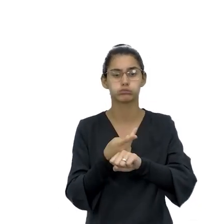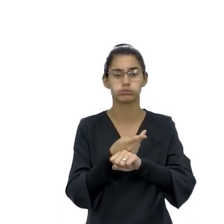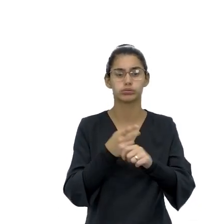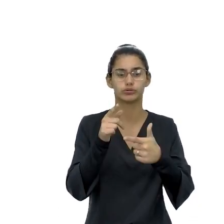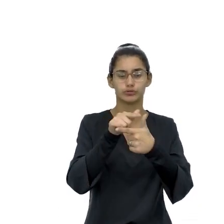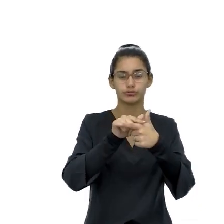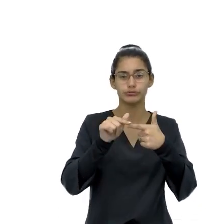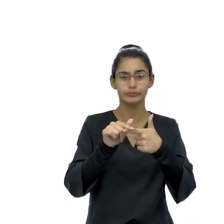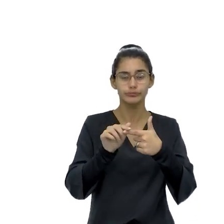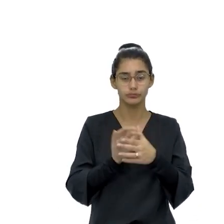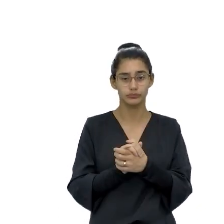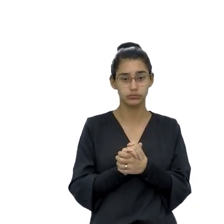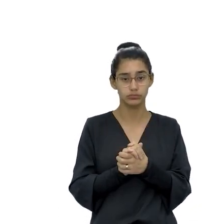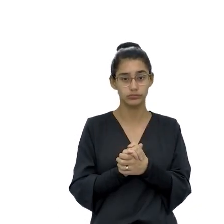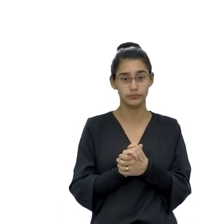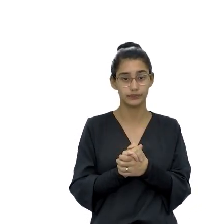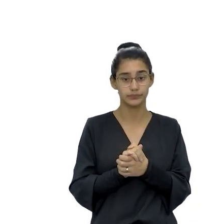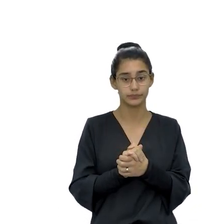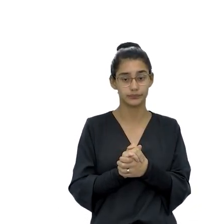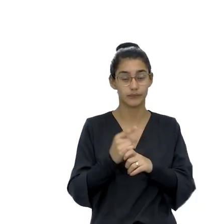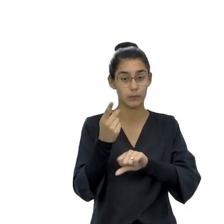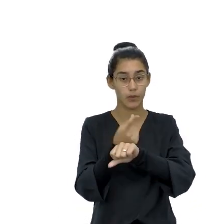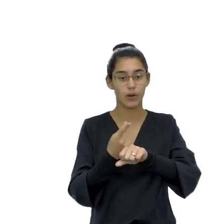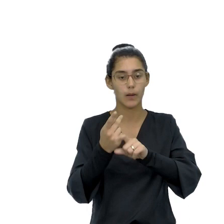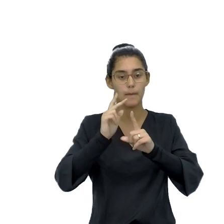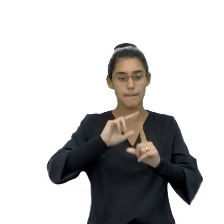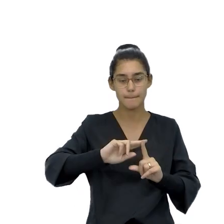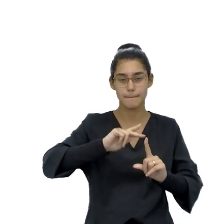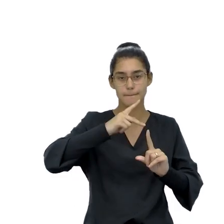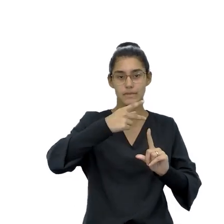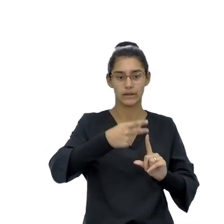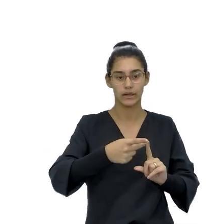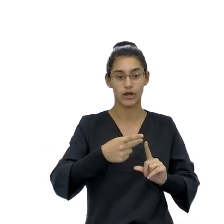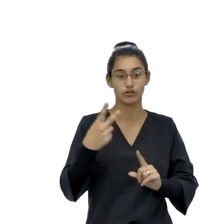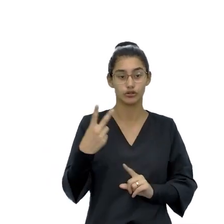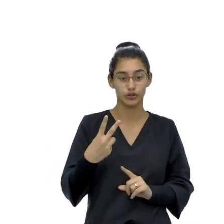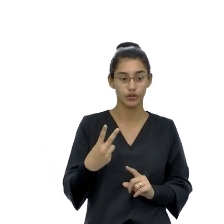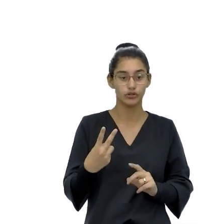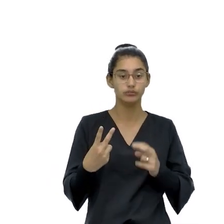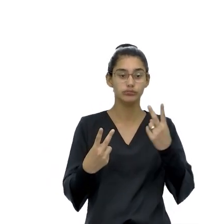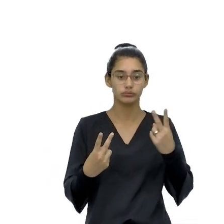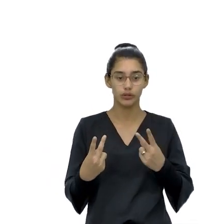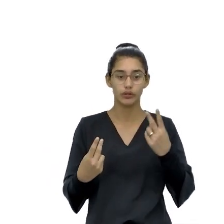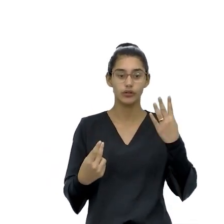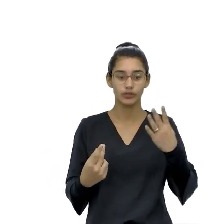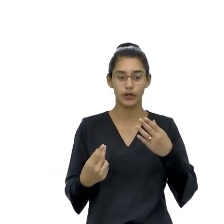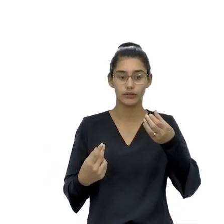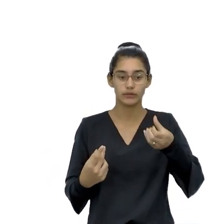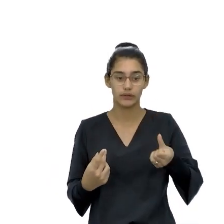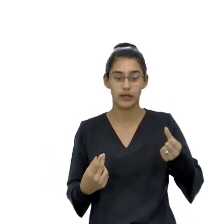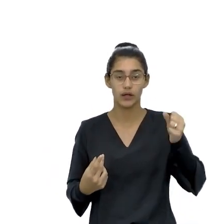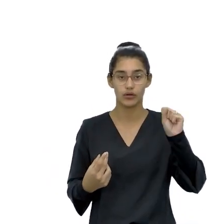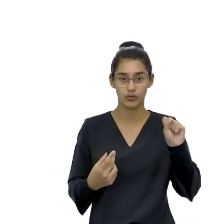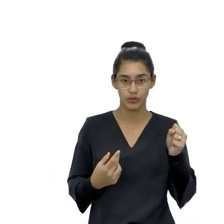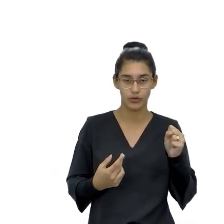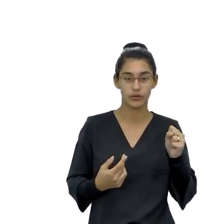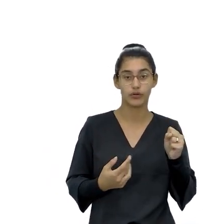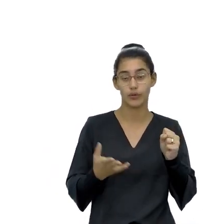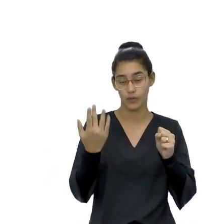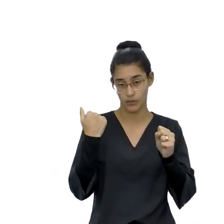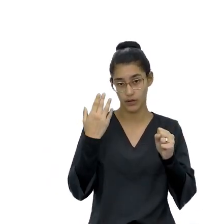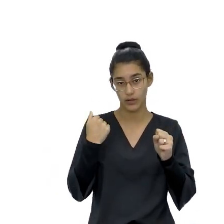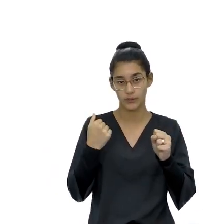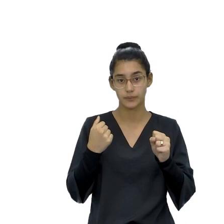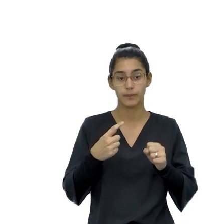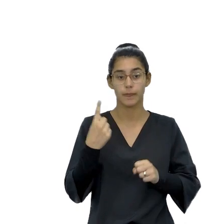dividir, ele vai procurando ali aumentar de 2, ele vai duplicando, que era o que eu tinha até colocado na questão